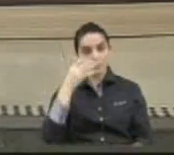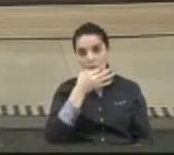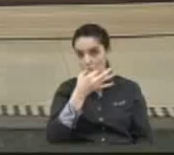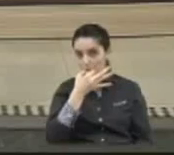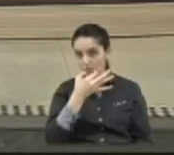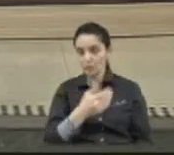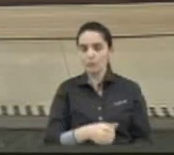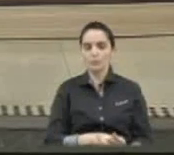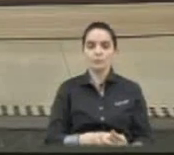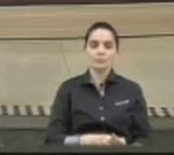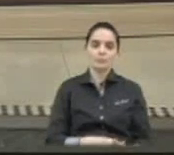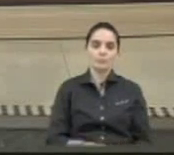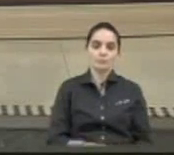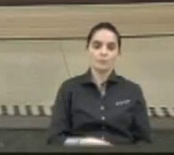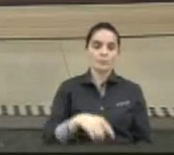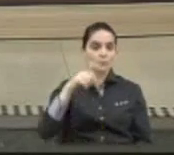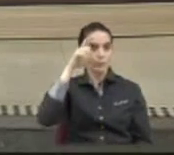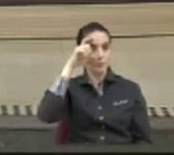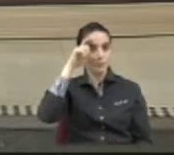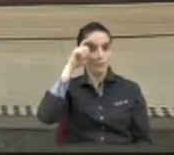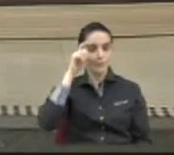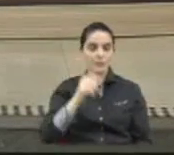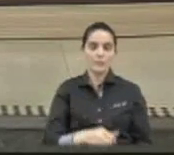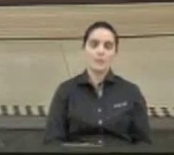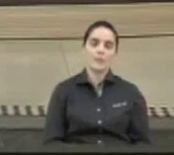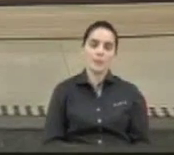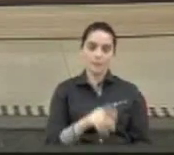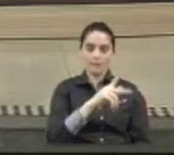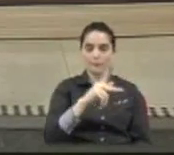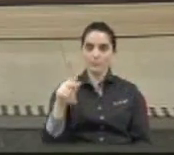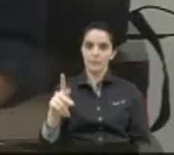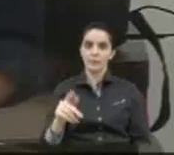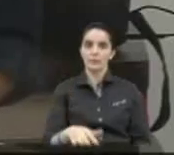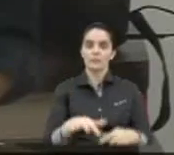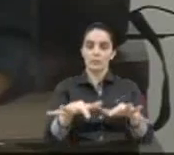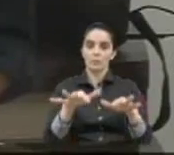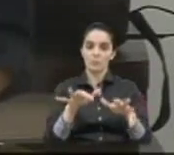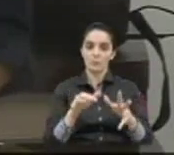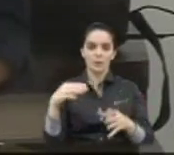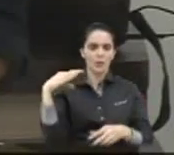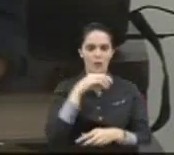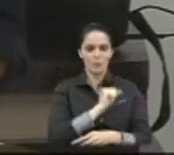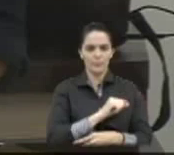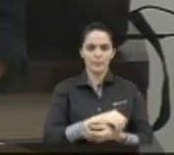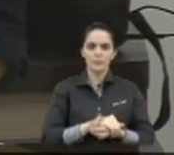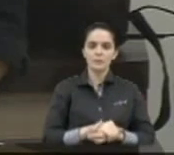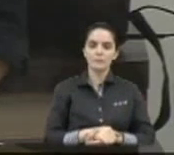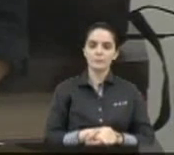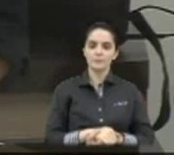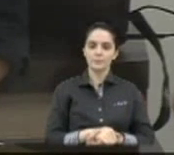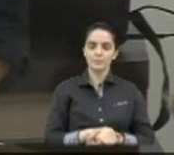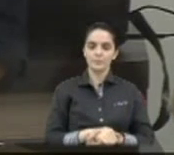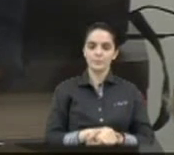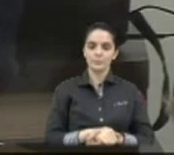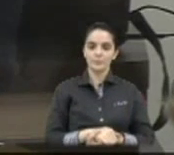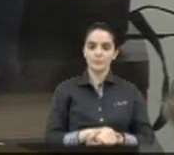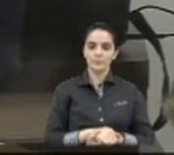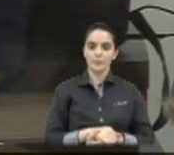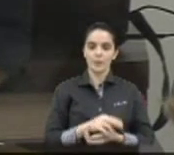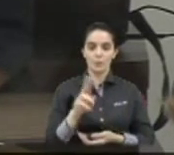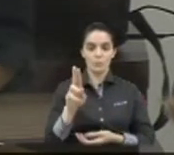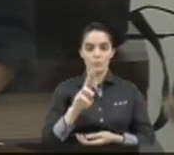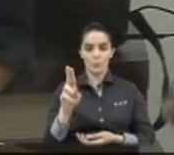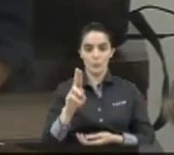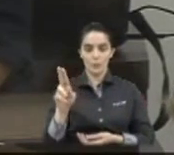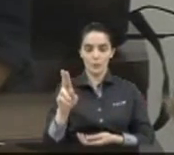palavra, o nobre vereador José Faridzani. Senhor presidente, nobres colegas, para ter presente, rapidamente. Esse nome